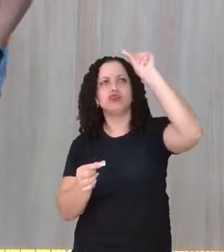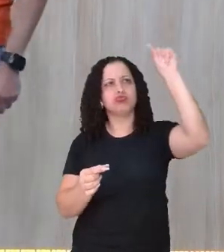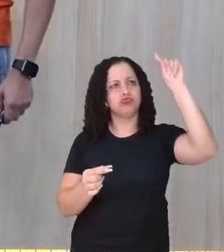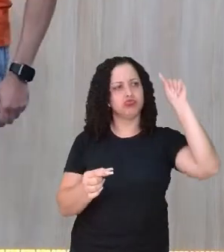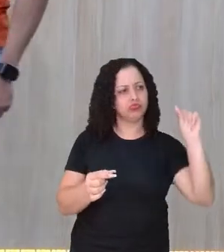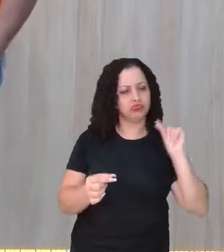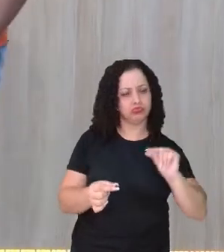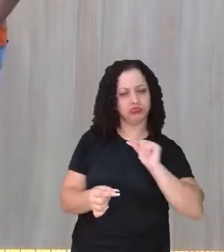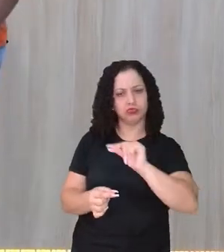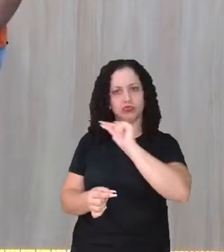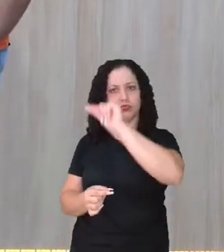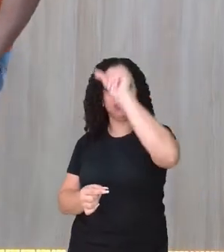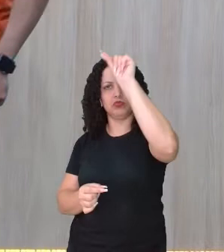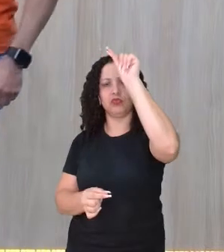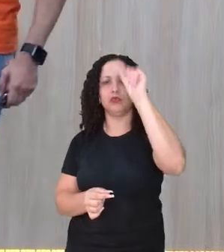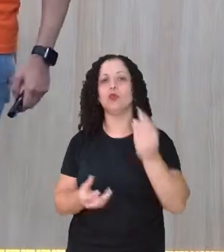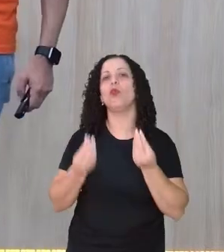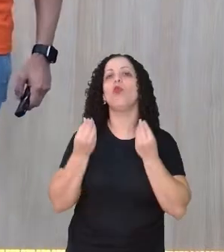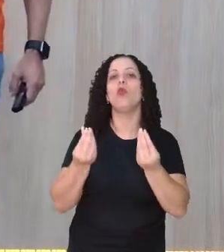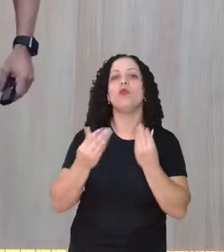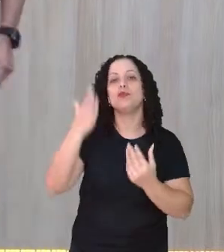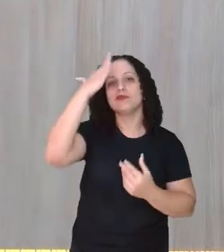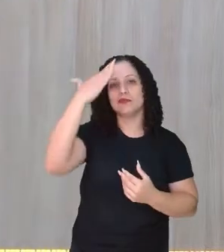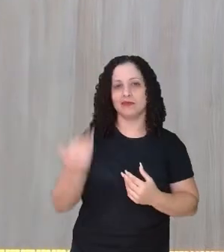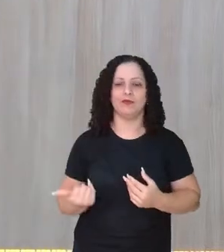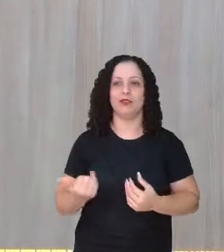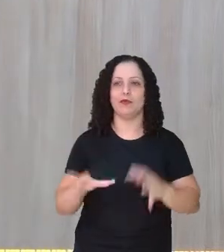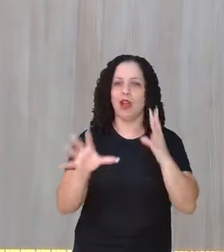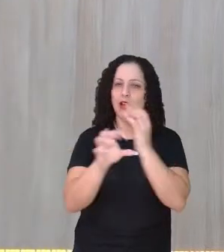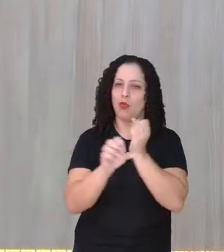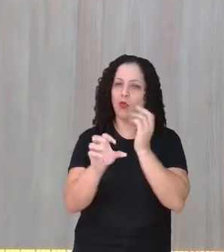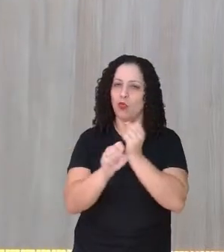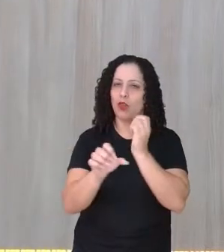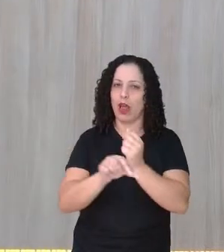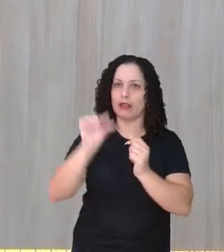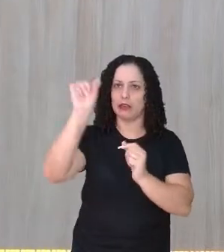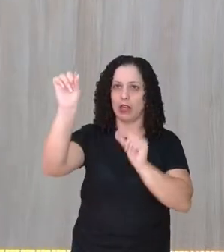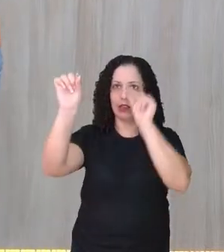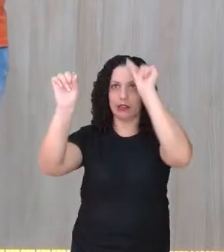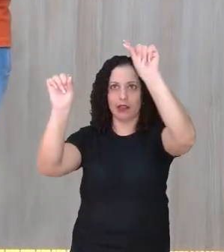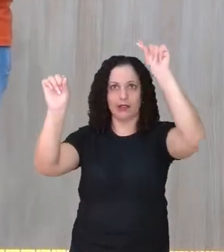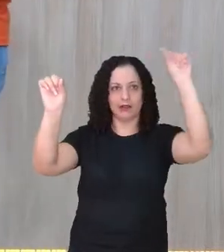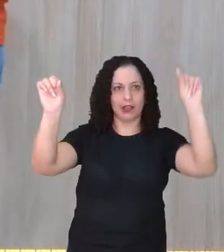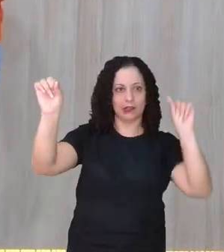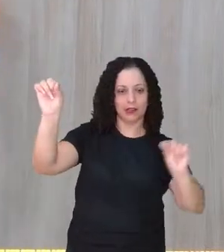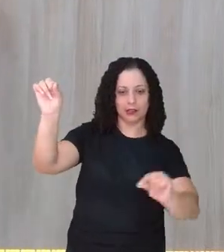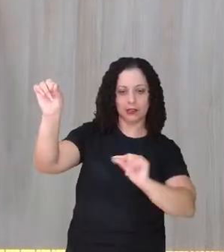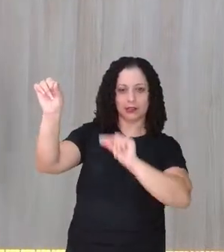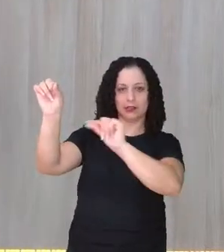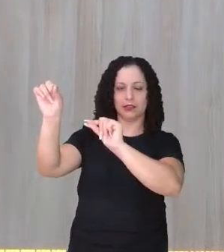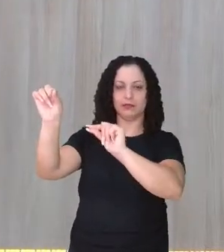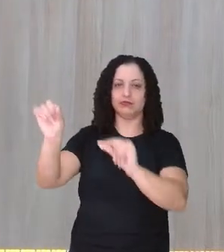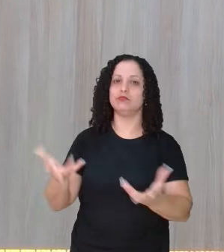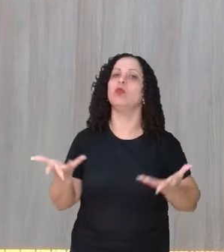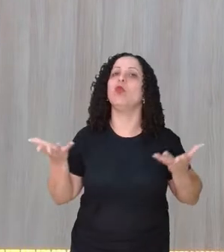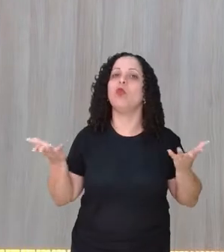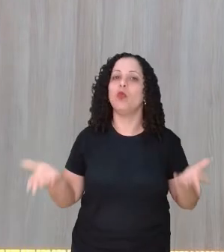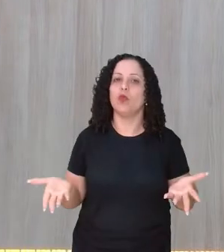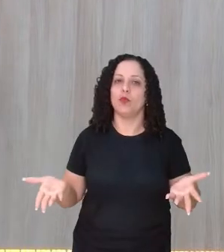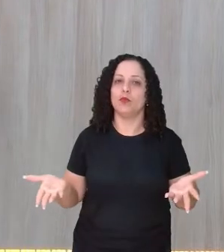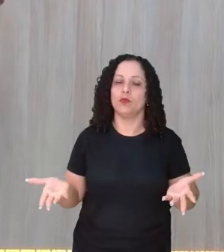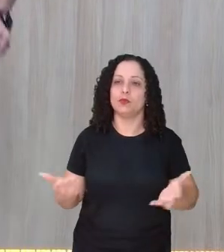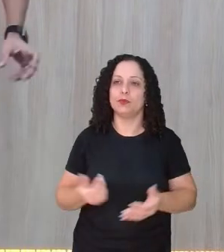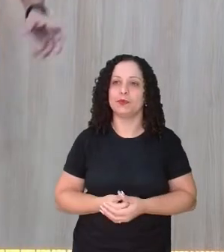polígono. Então, para a gente calcular o perímetro de qualquer polígono, pedi para você fazer a anotação aí, tá? O perímetro de